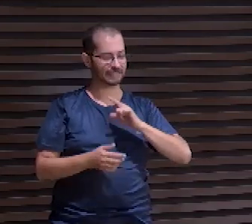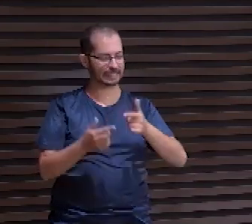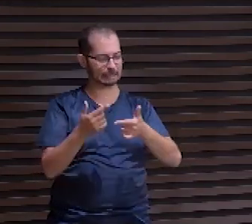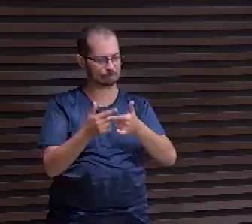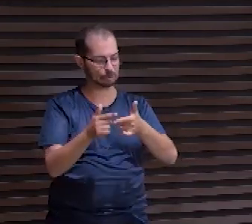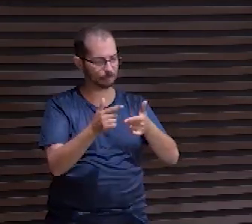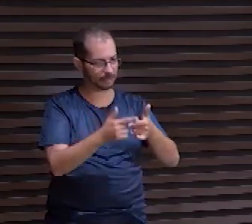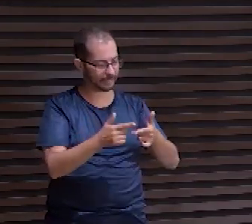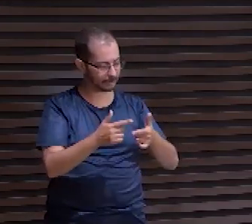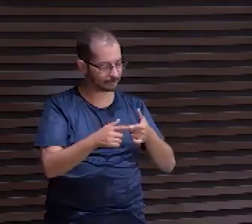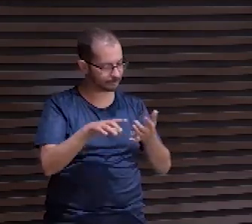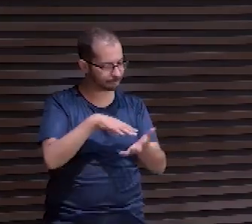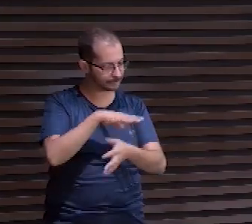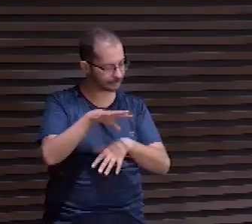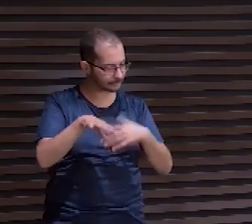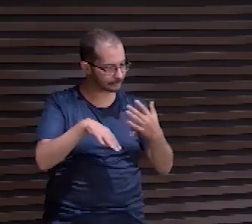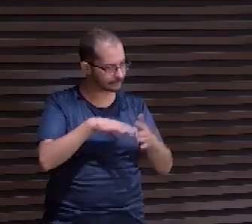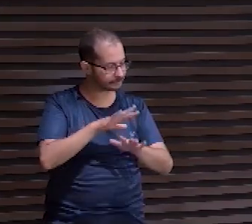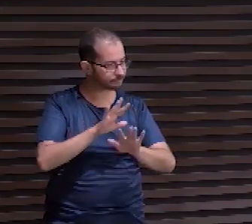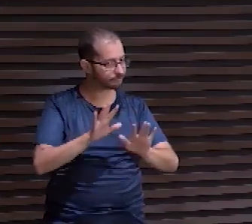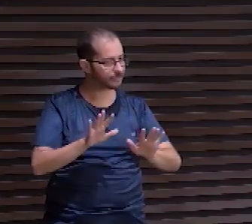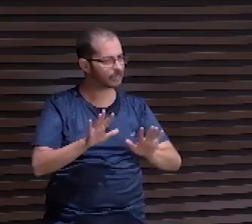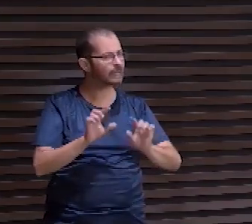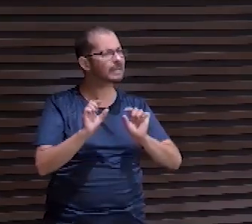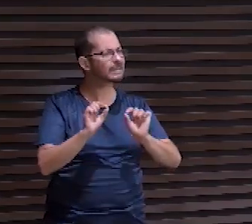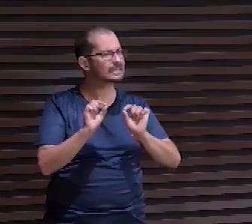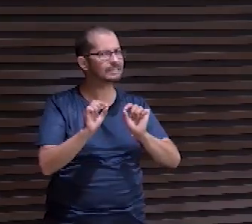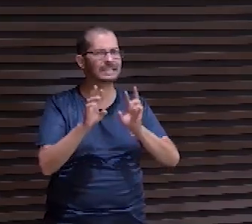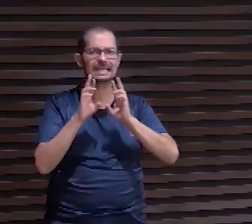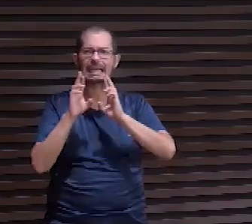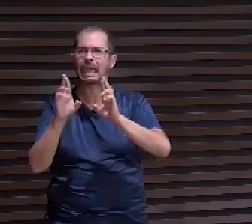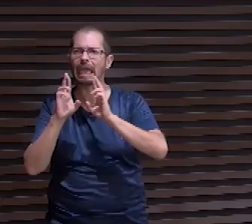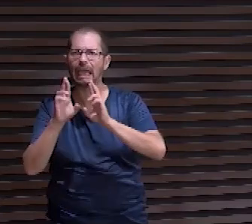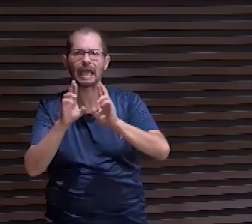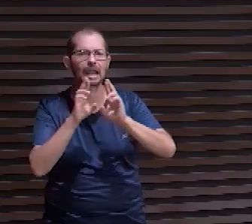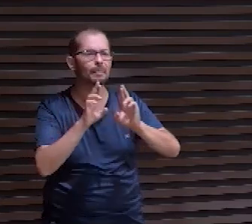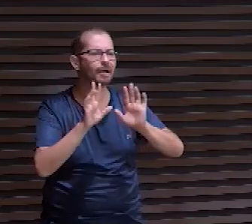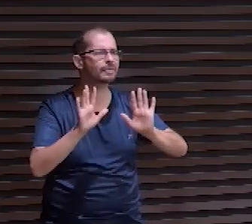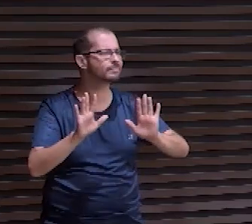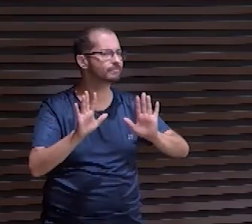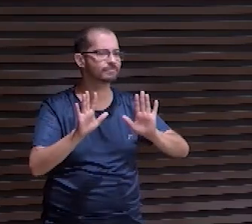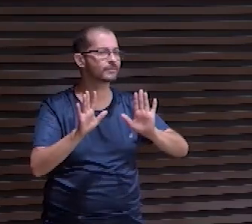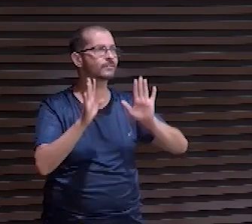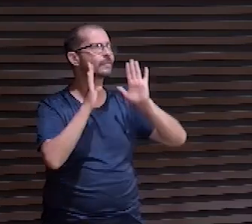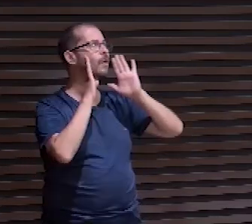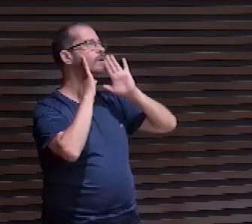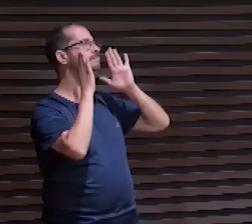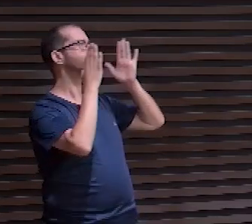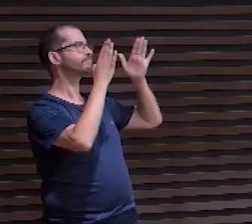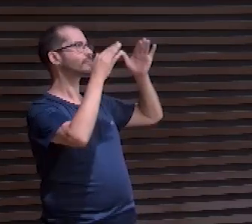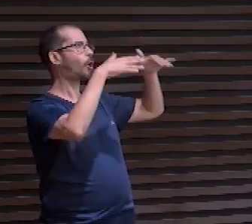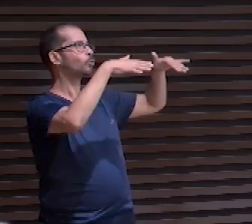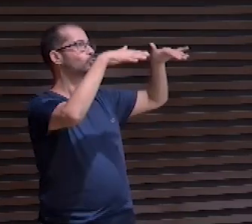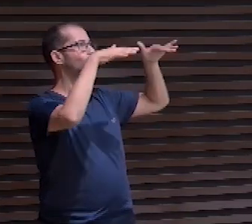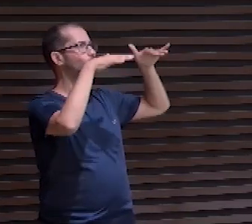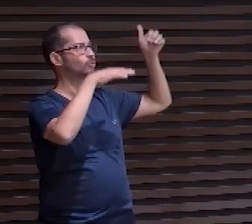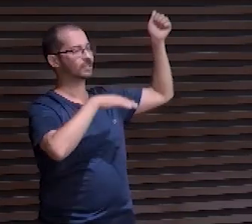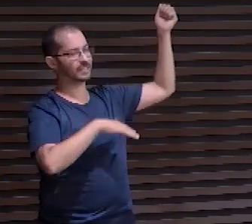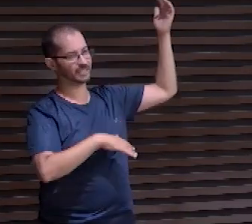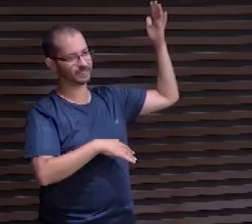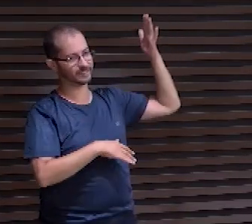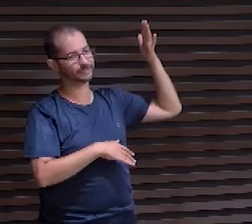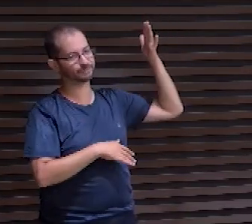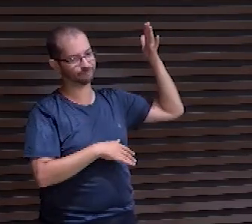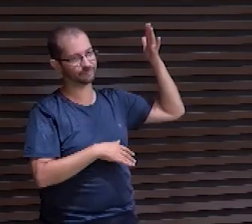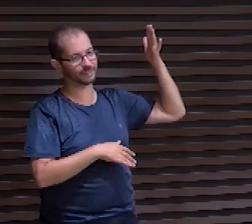vamos ter dificuldades. Para quem recorrer? Ao trono da graça. E ali nós